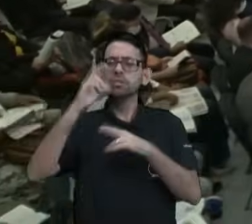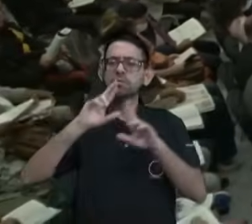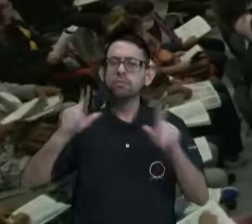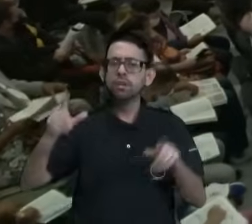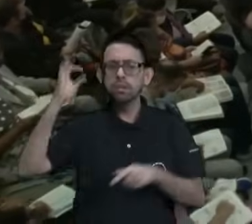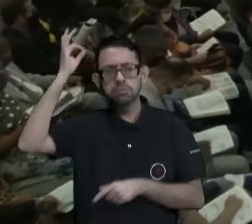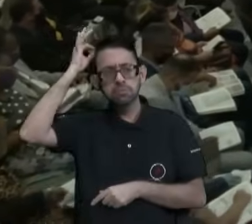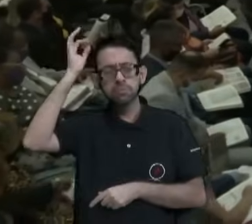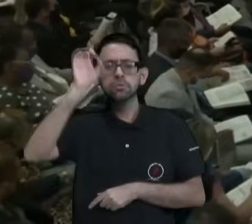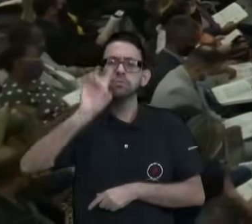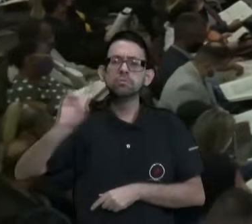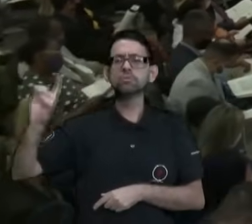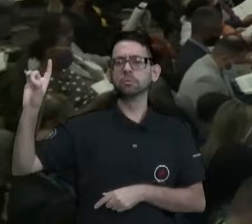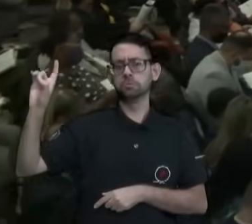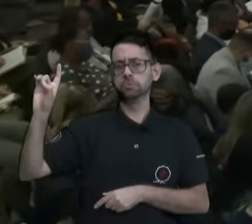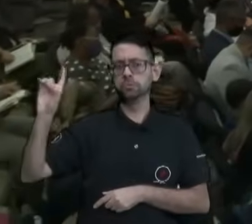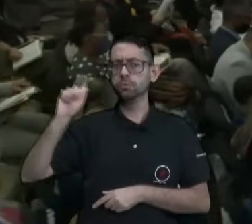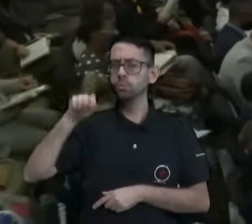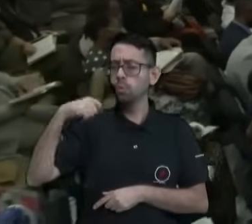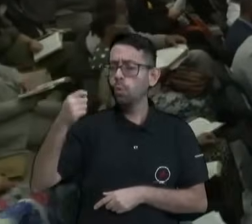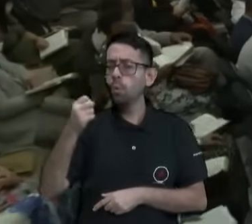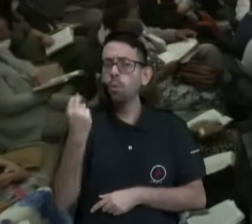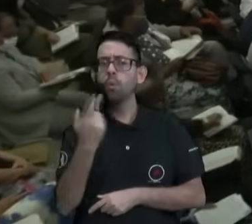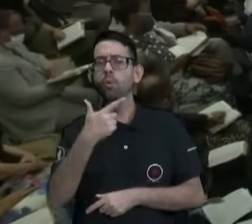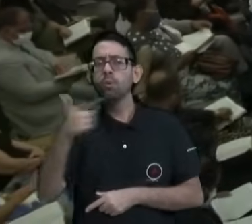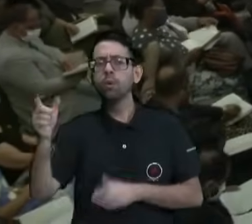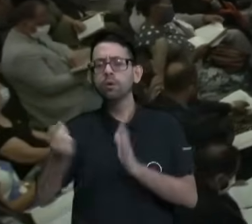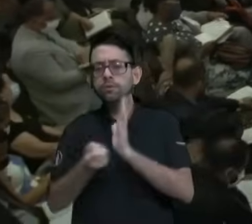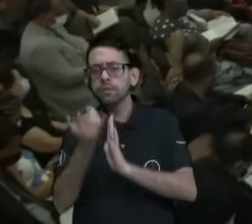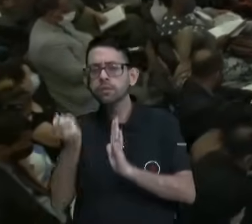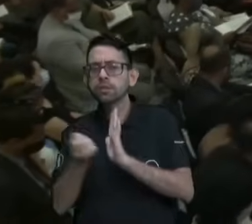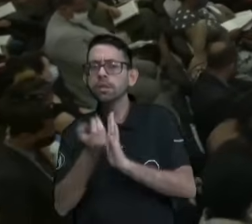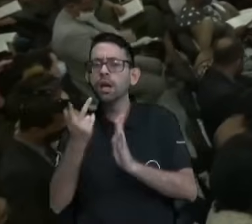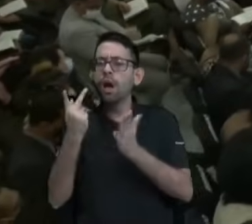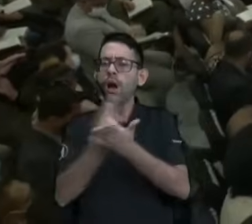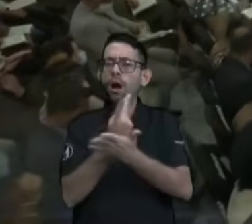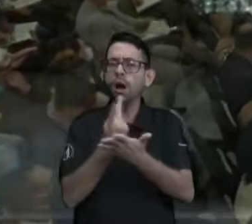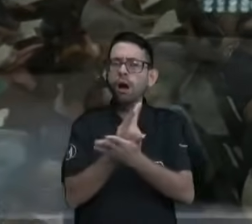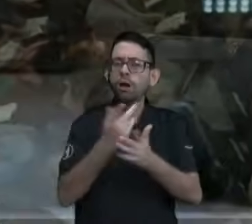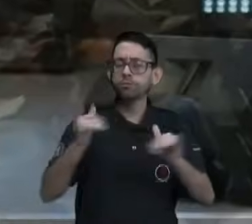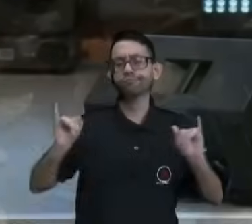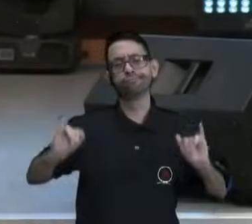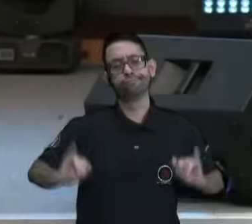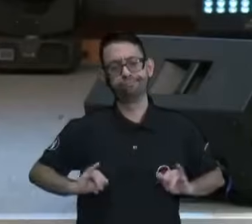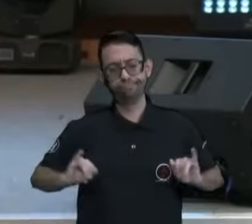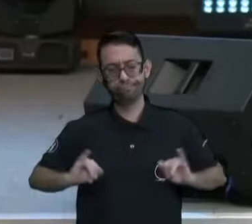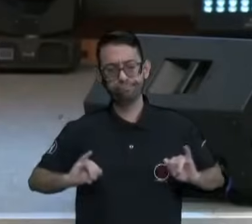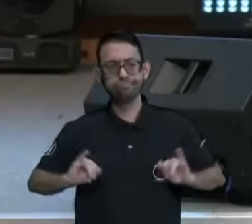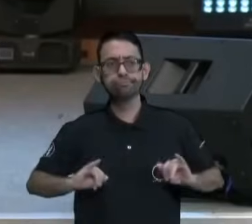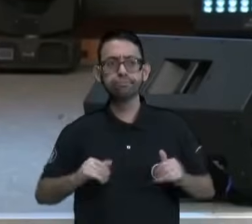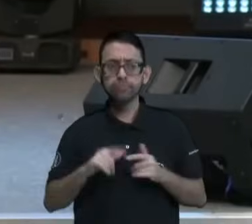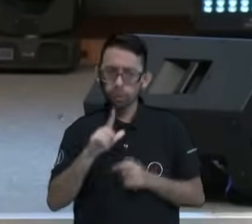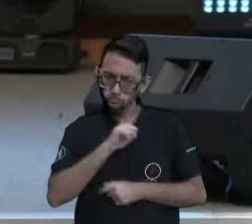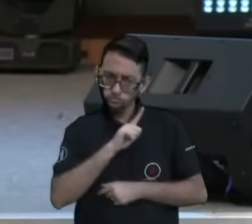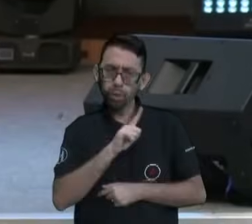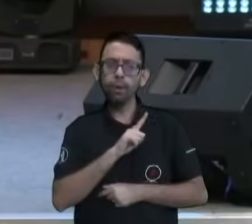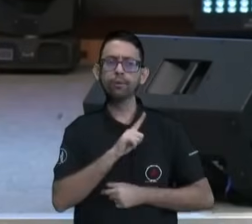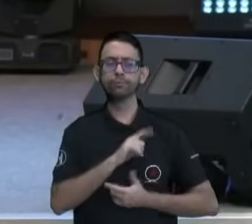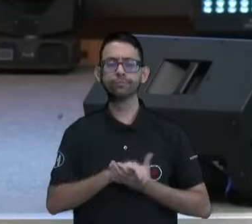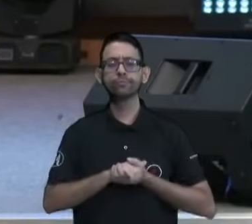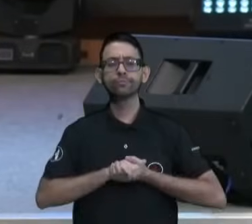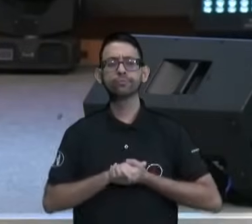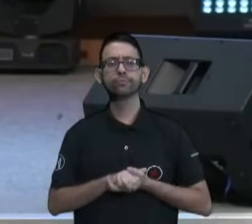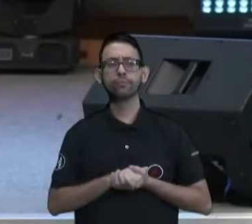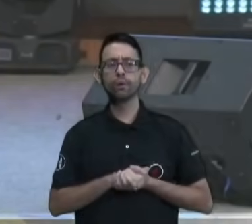evangelho que não abraes com o sofrereis na Minha introdução me perdoe aqui